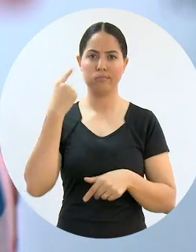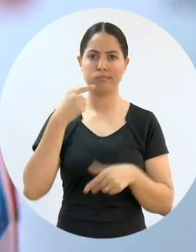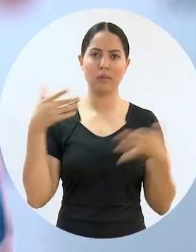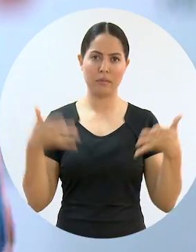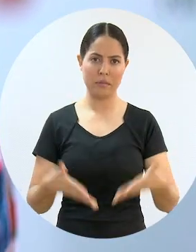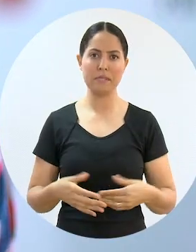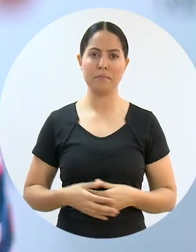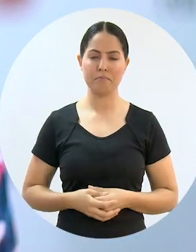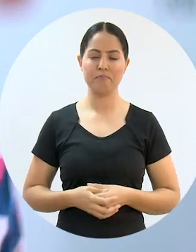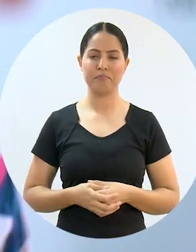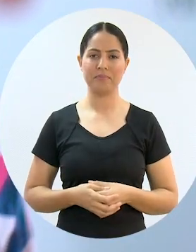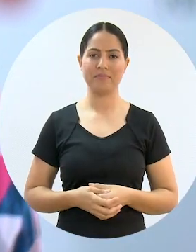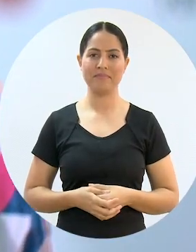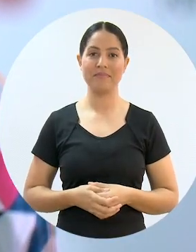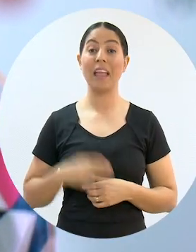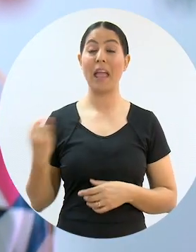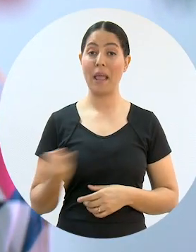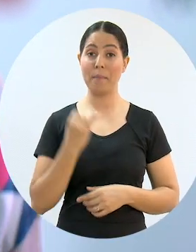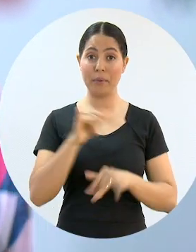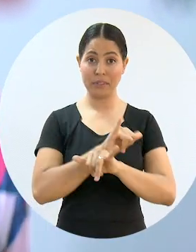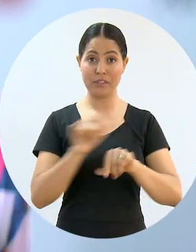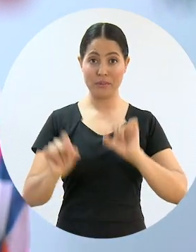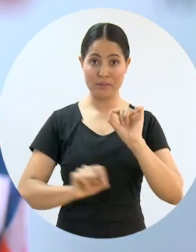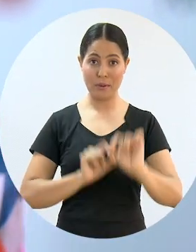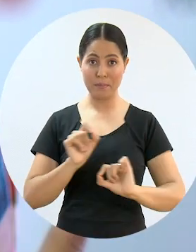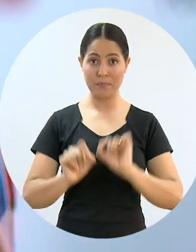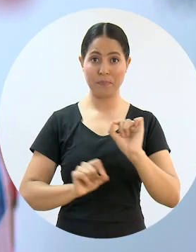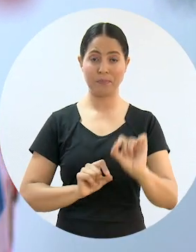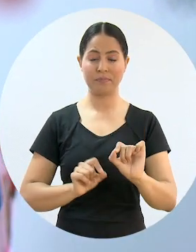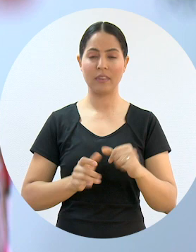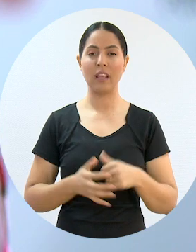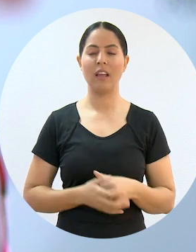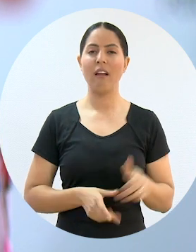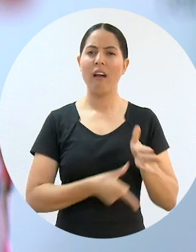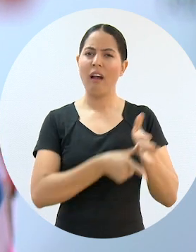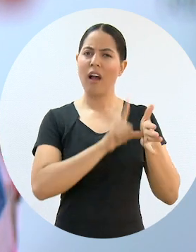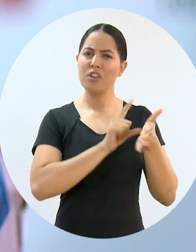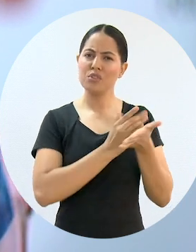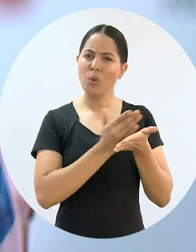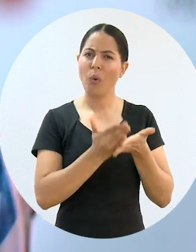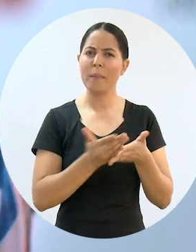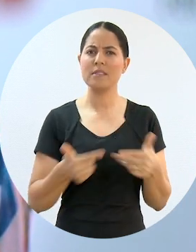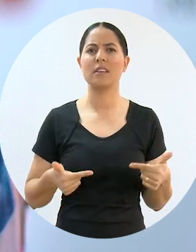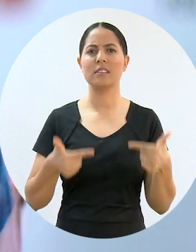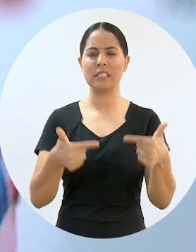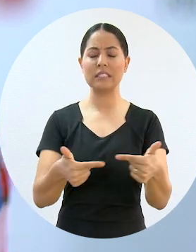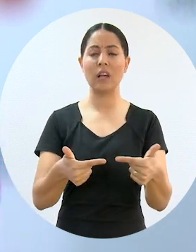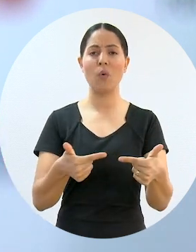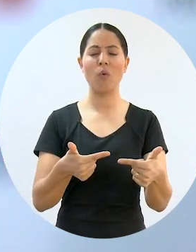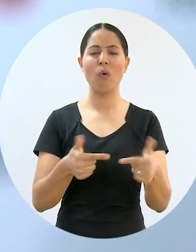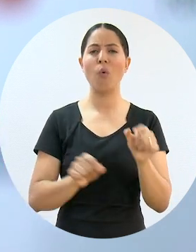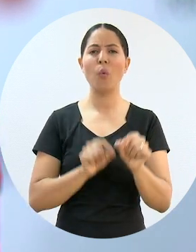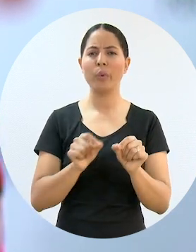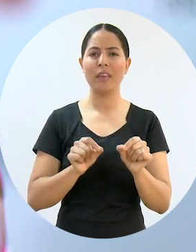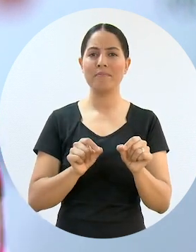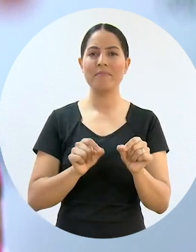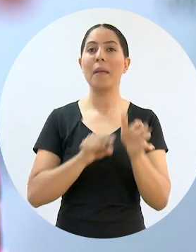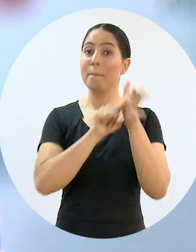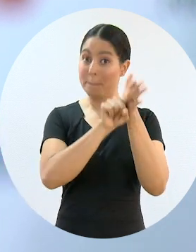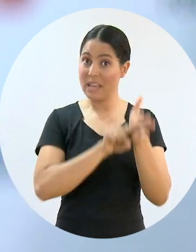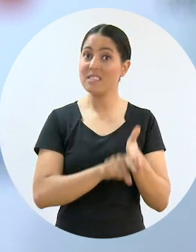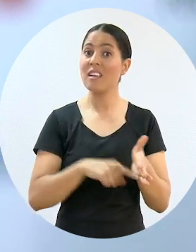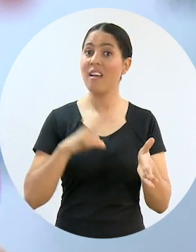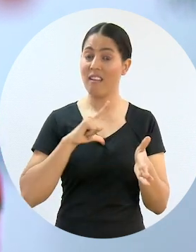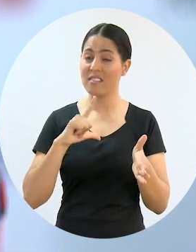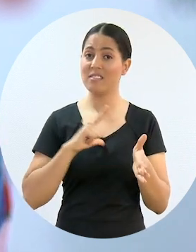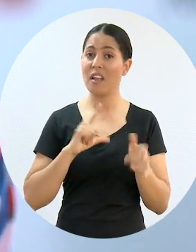participantes. Muito interessante frisar que, antes de sairmos nessa itinerância, fizemos uma pesquisa